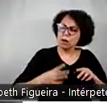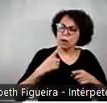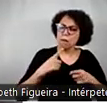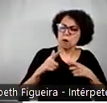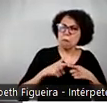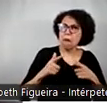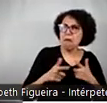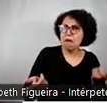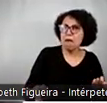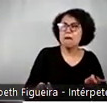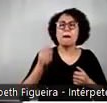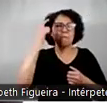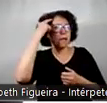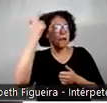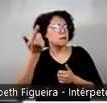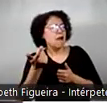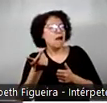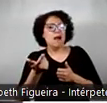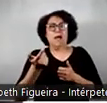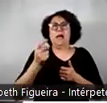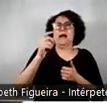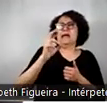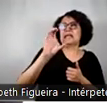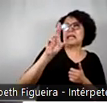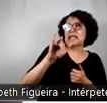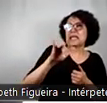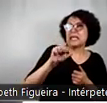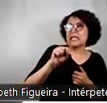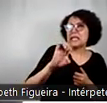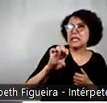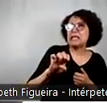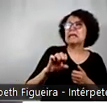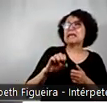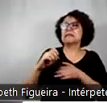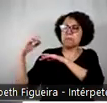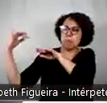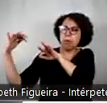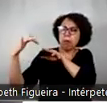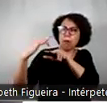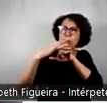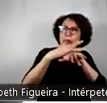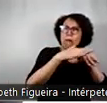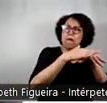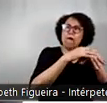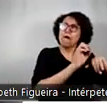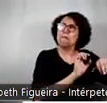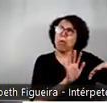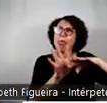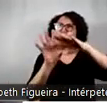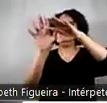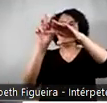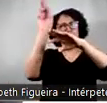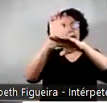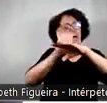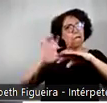De refugiados, né? A gente fala sempre esse fluxo, né? Que é sempre para a Europa, enfim, né?